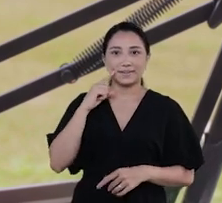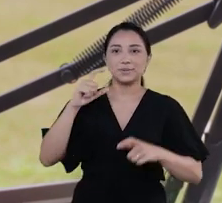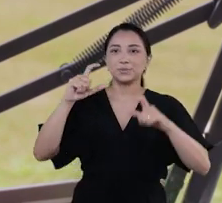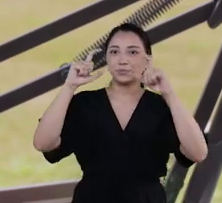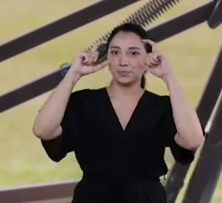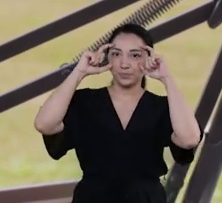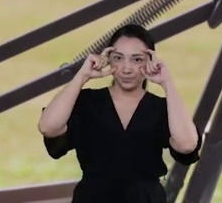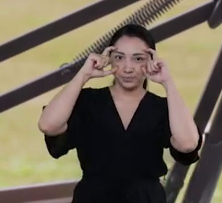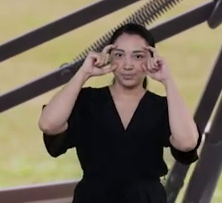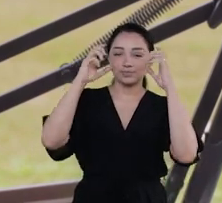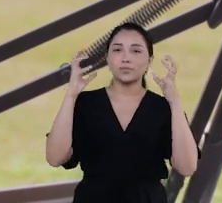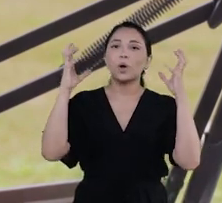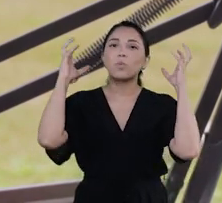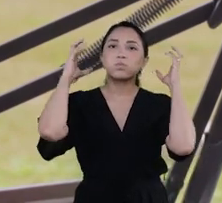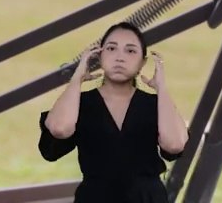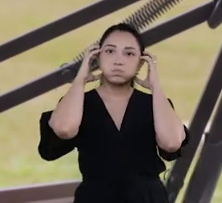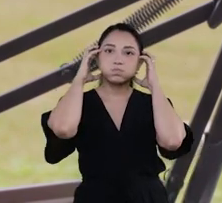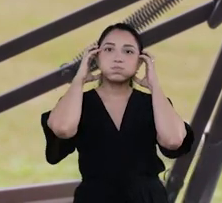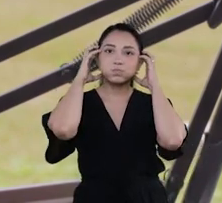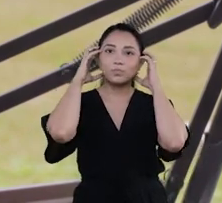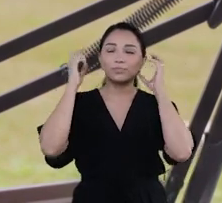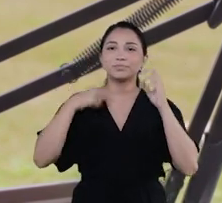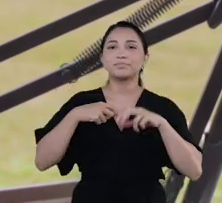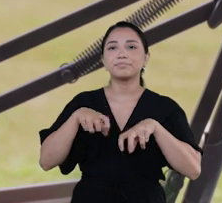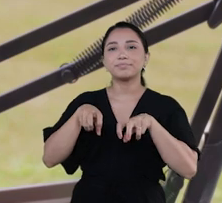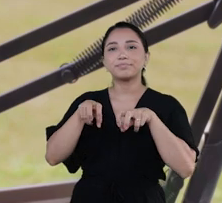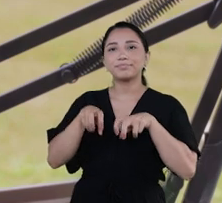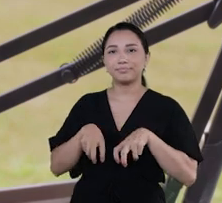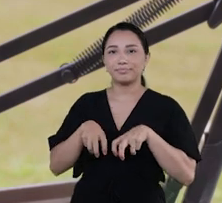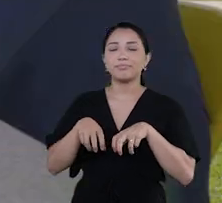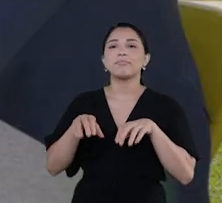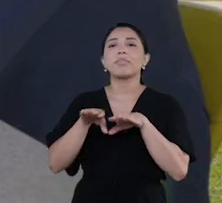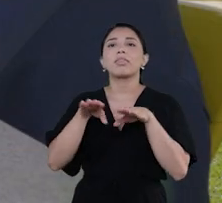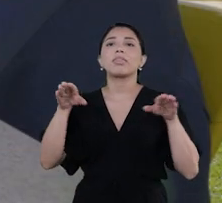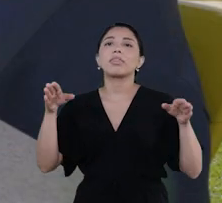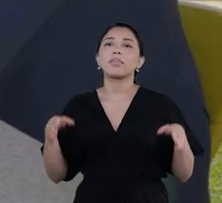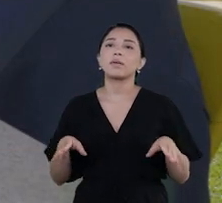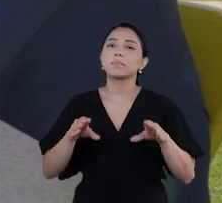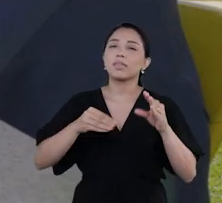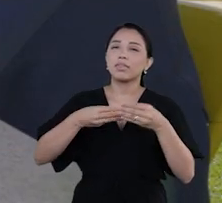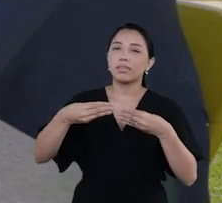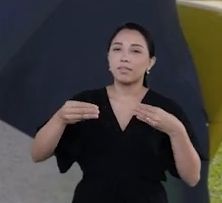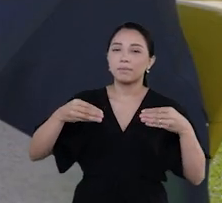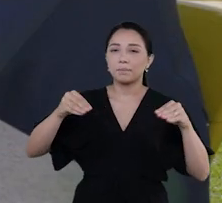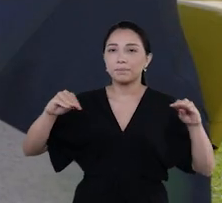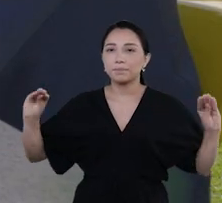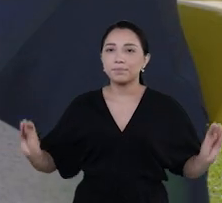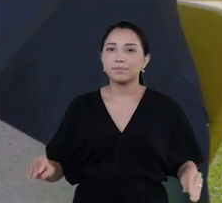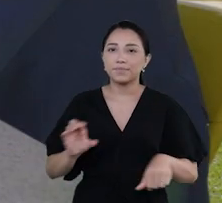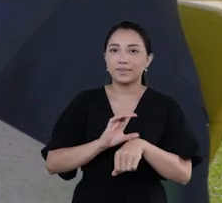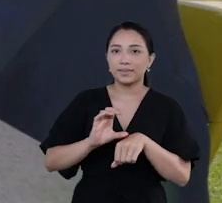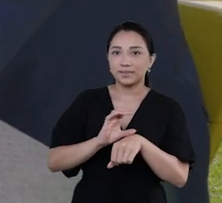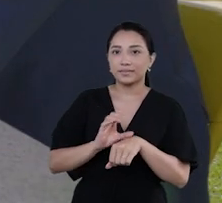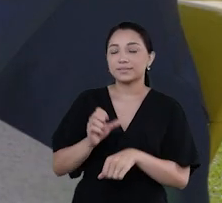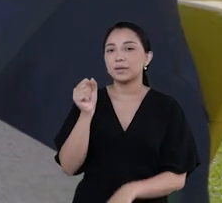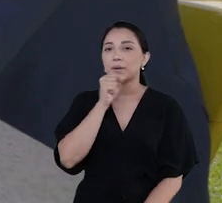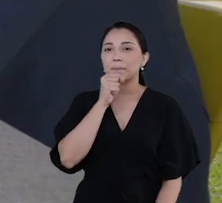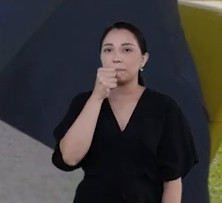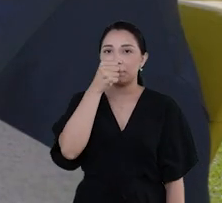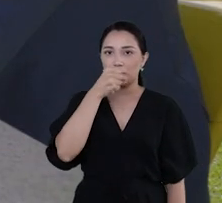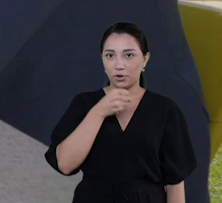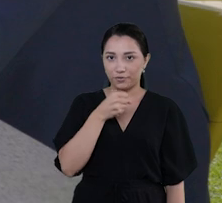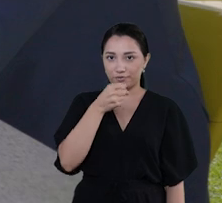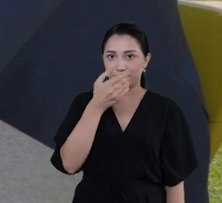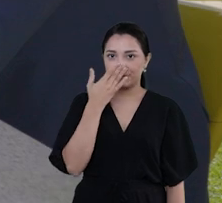óculos de grau e fones de ouvido eu estou sentada a uma mesa com uma toalha cinza e tenho aqui a minha frente um microfone